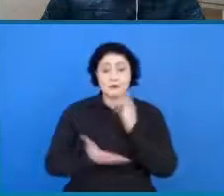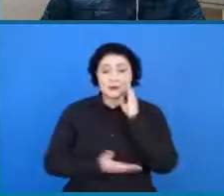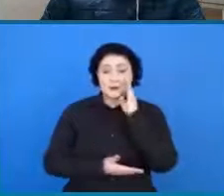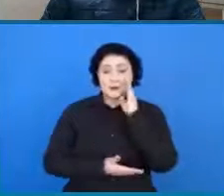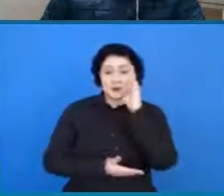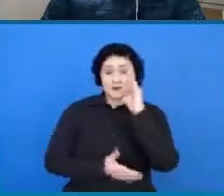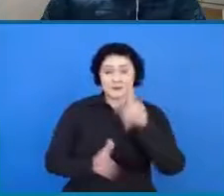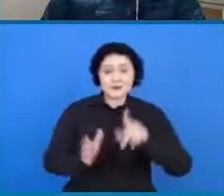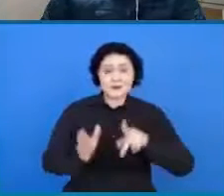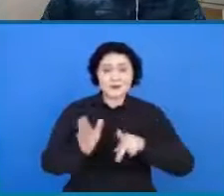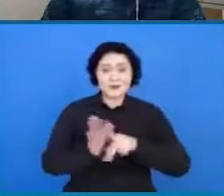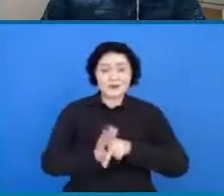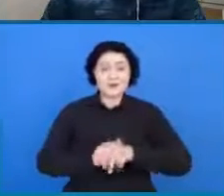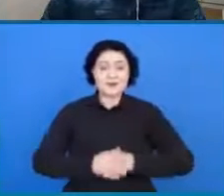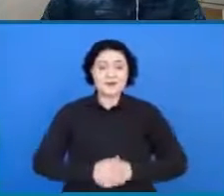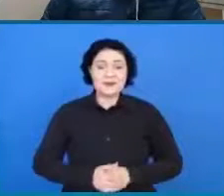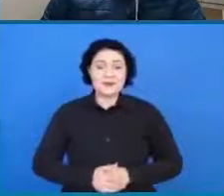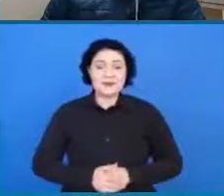textos